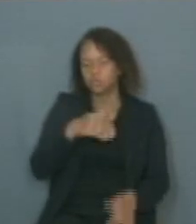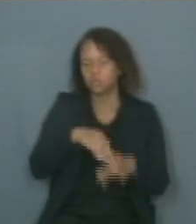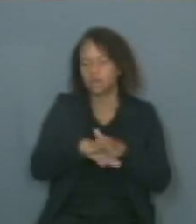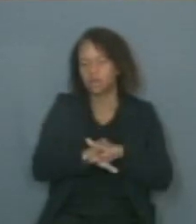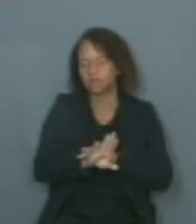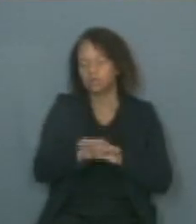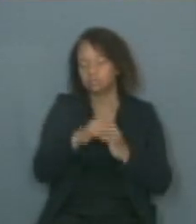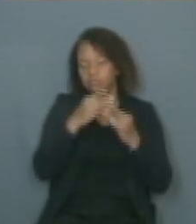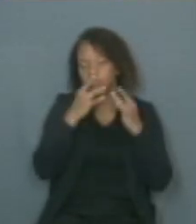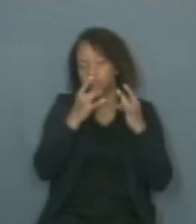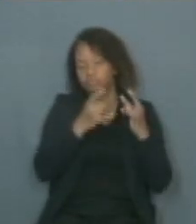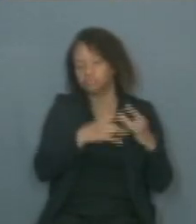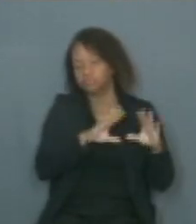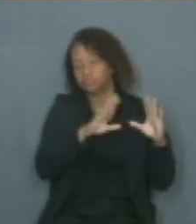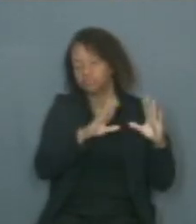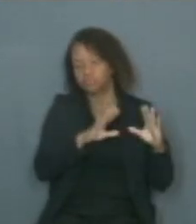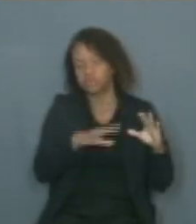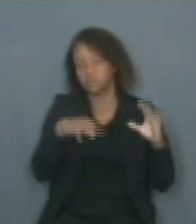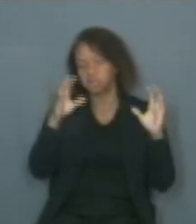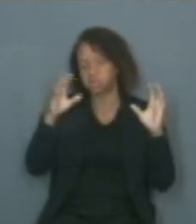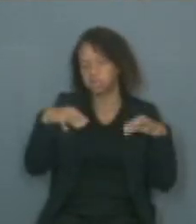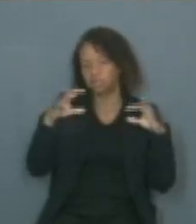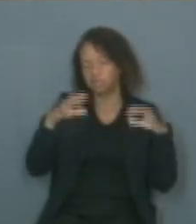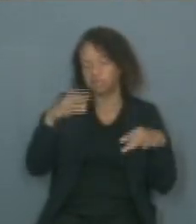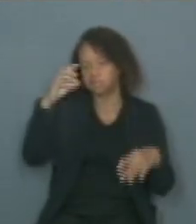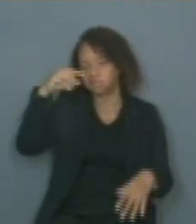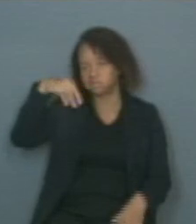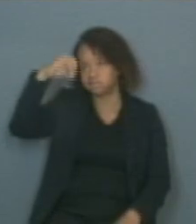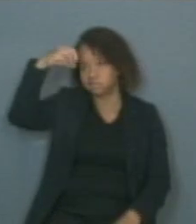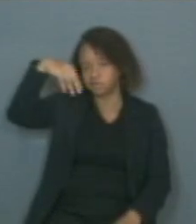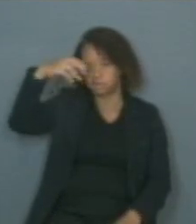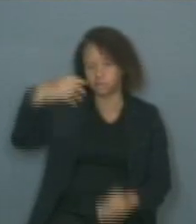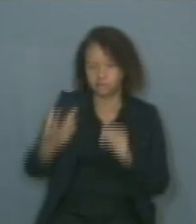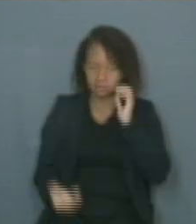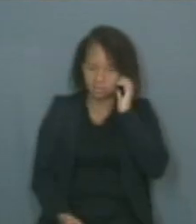guardados ao relento, chovendo em cima.